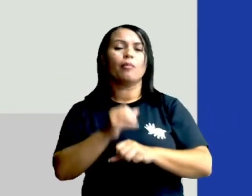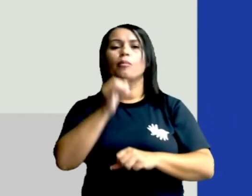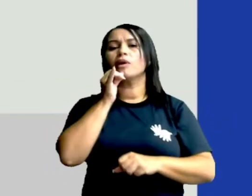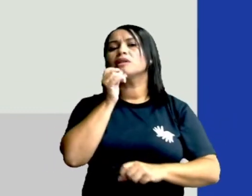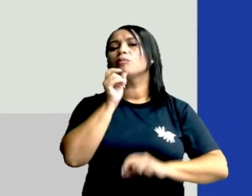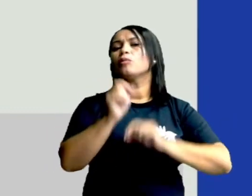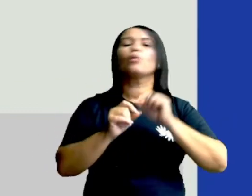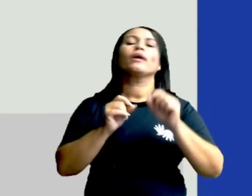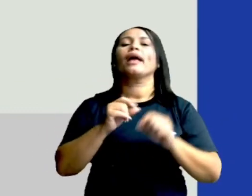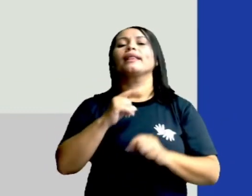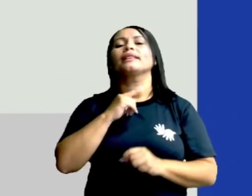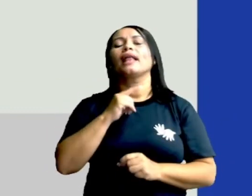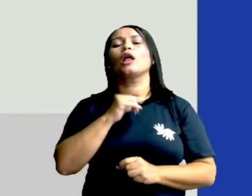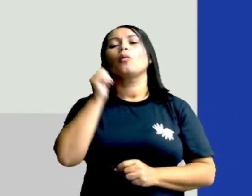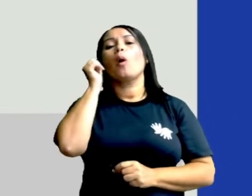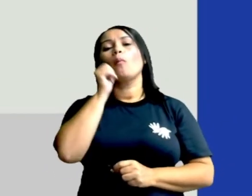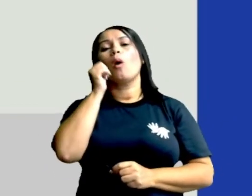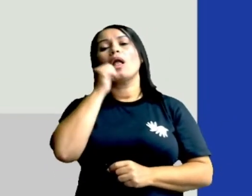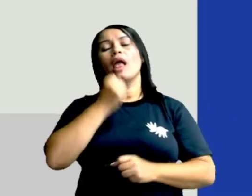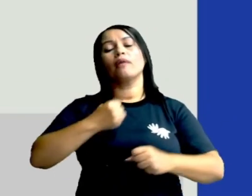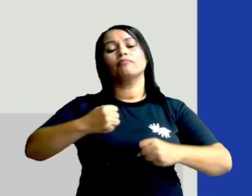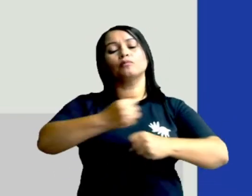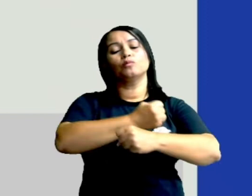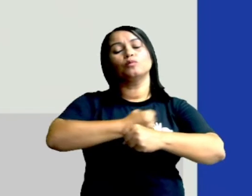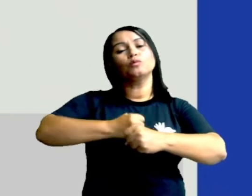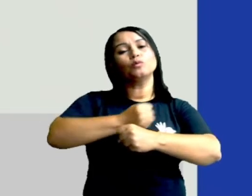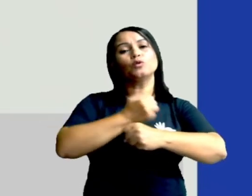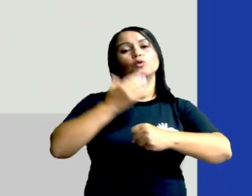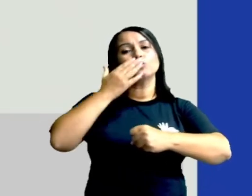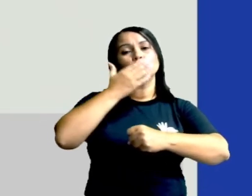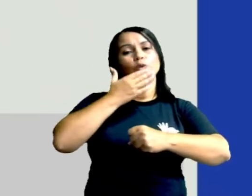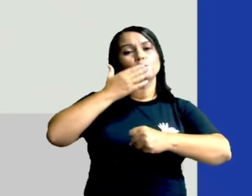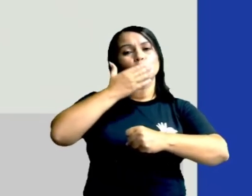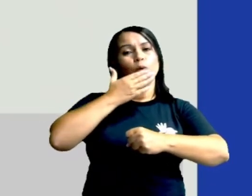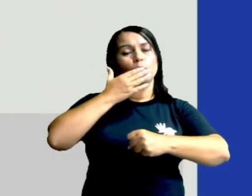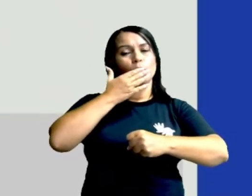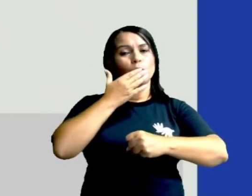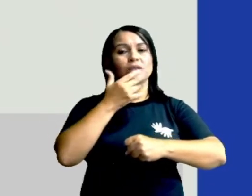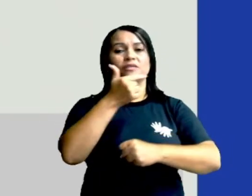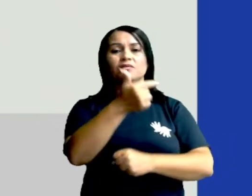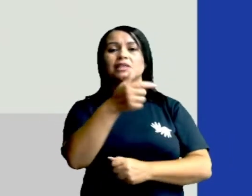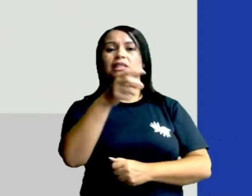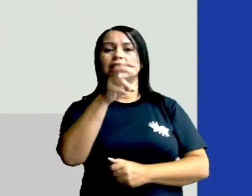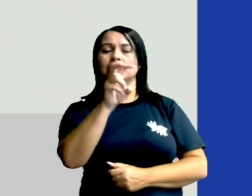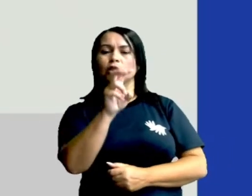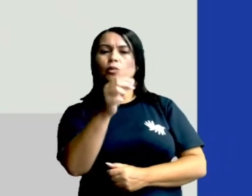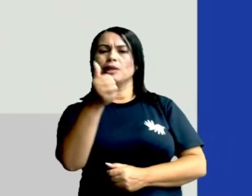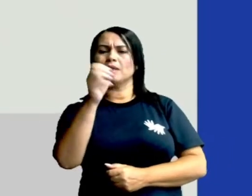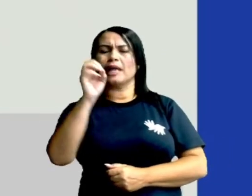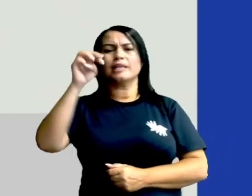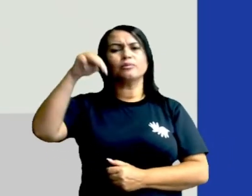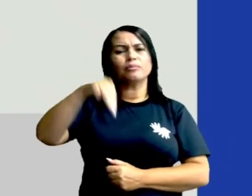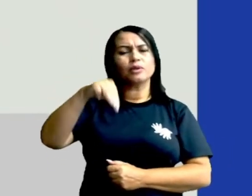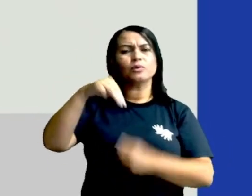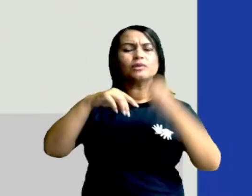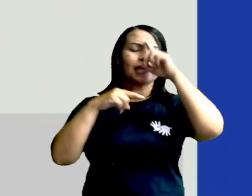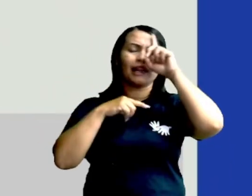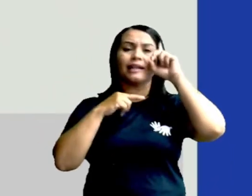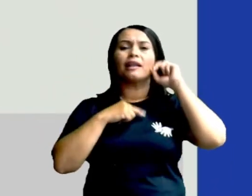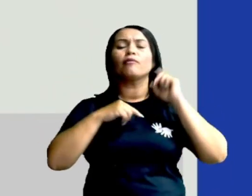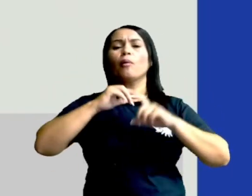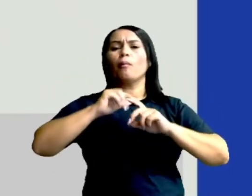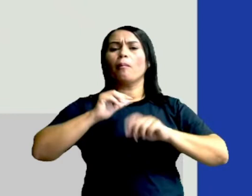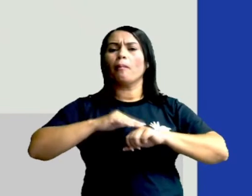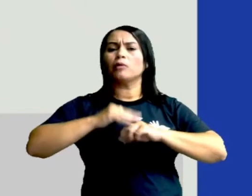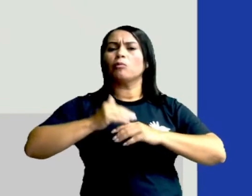Suponha que uma doceira faz 25 docinhos em 10 minutos. Se ela manter o